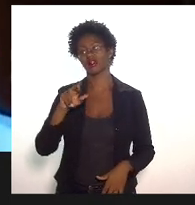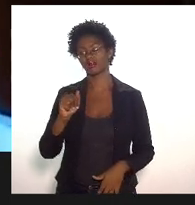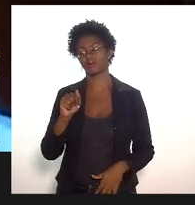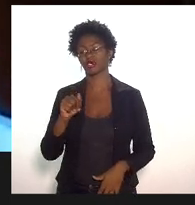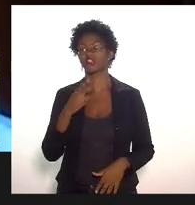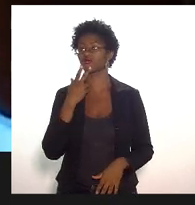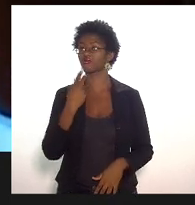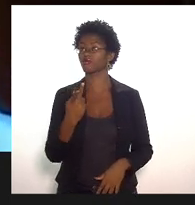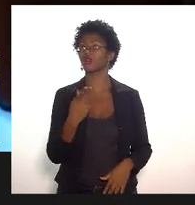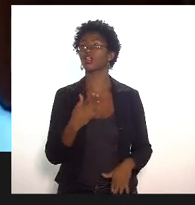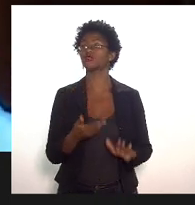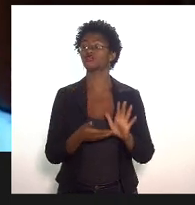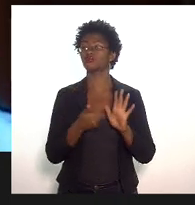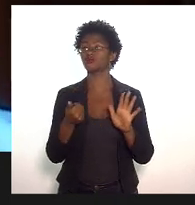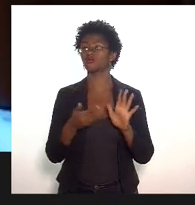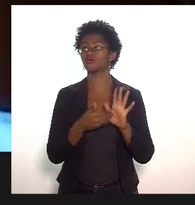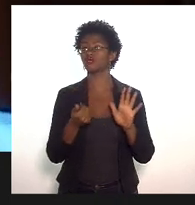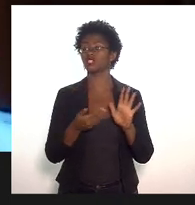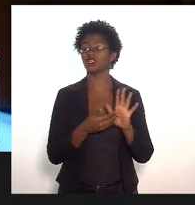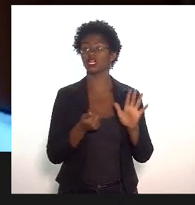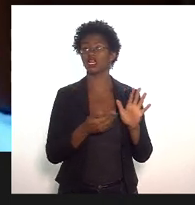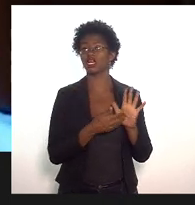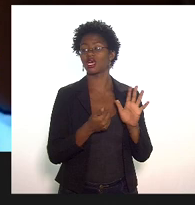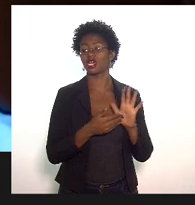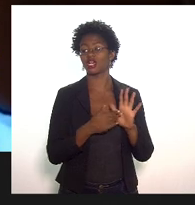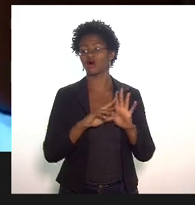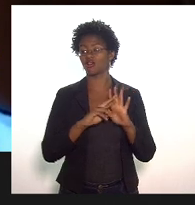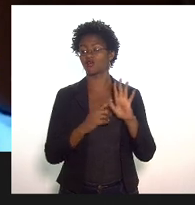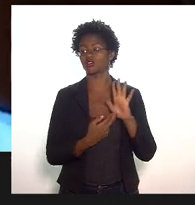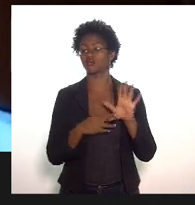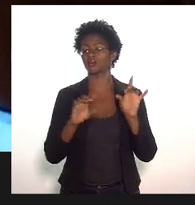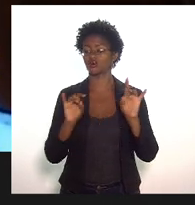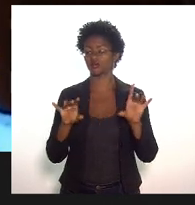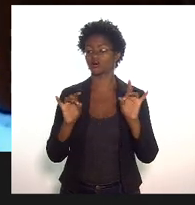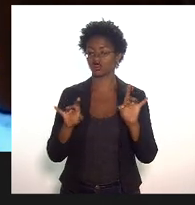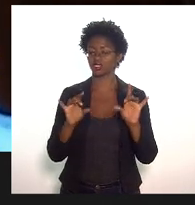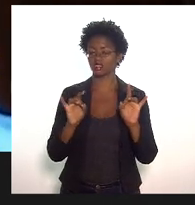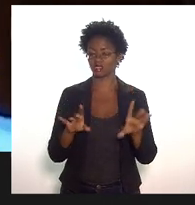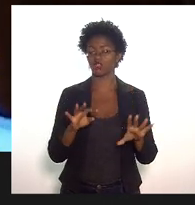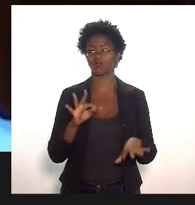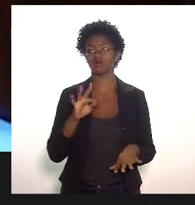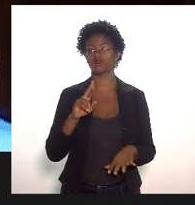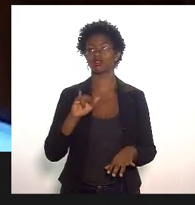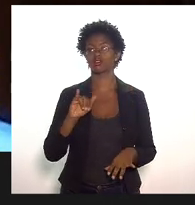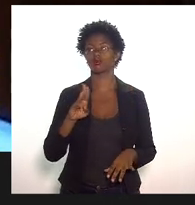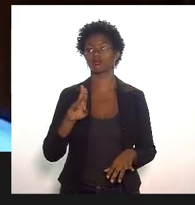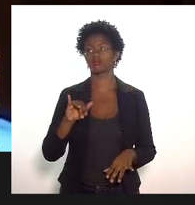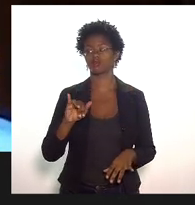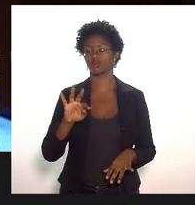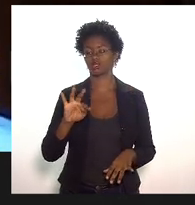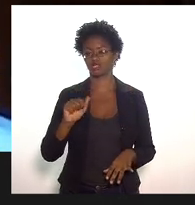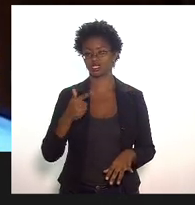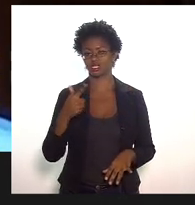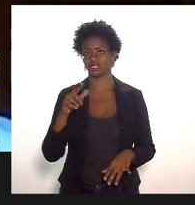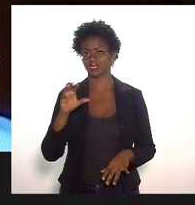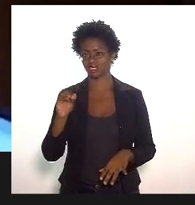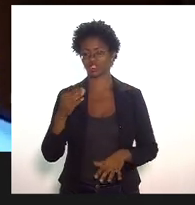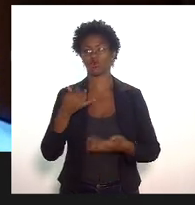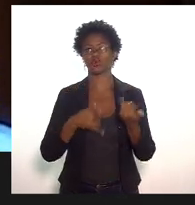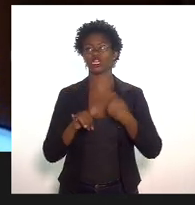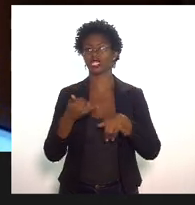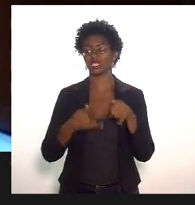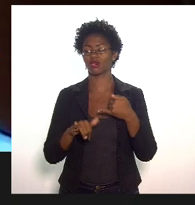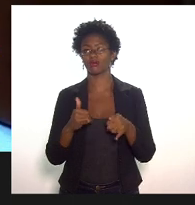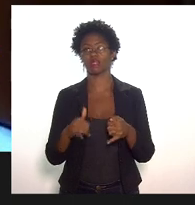da extinção do regime especial de tributação do setor da indústria química. Então, a gente tem uma discussão muito